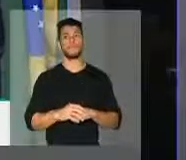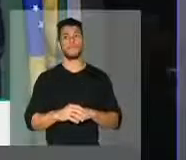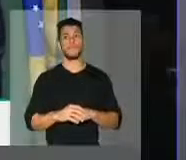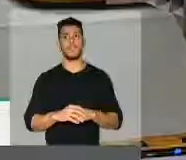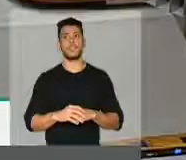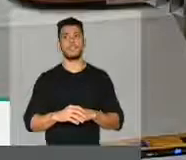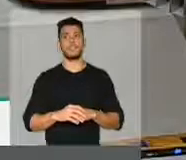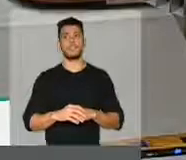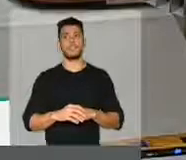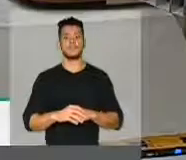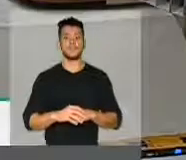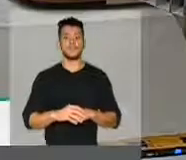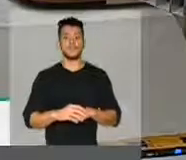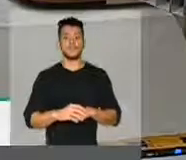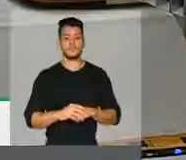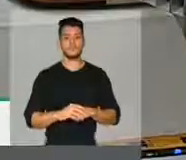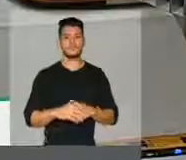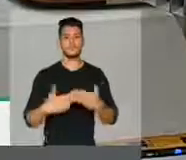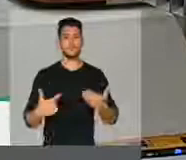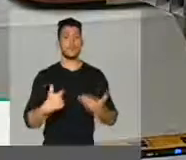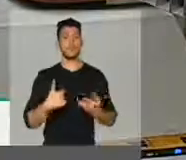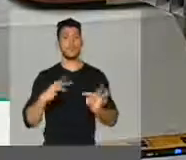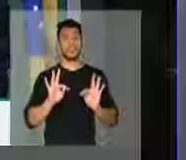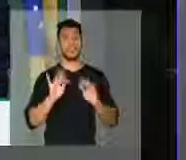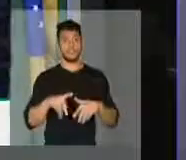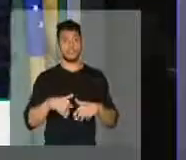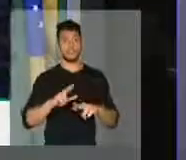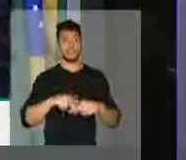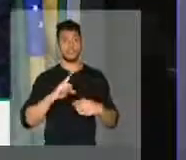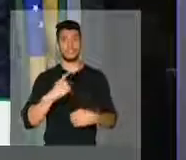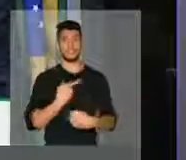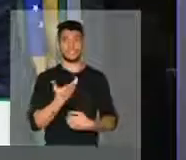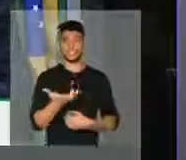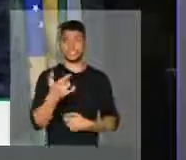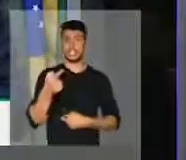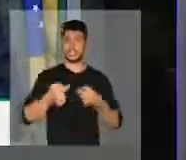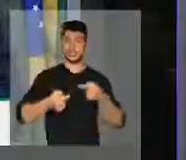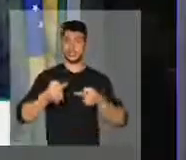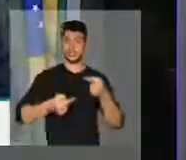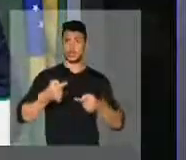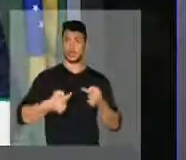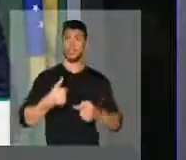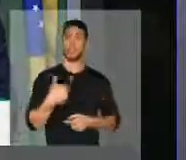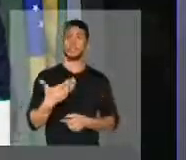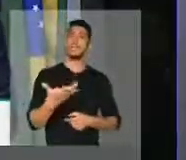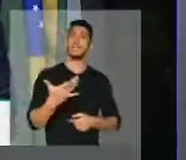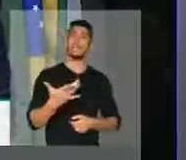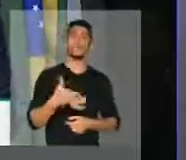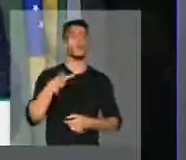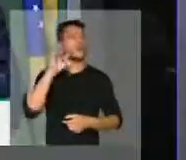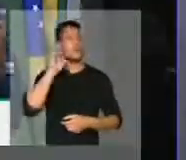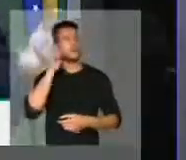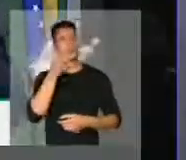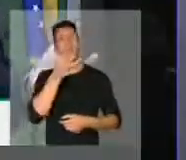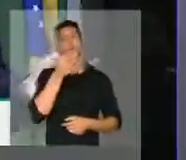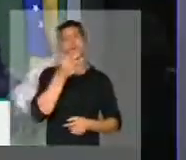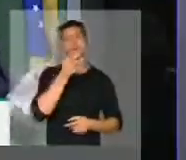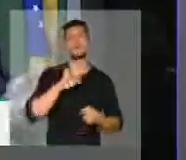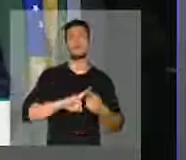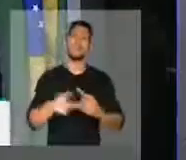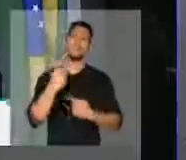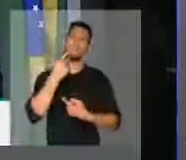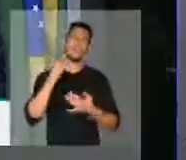10 segundos, deputado Fraga, eu prorroguei já o tempo. É isso que nós queremos debater. Eu quero ouvir os argumentos. Não usem